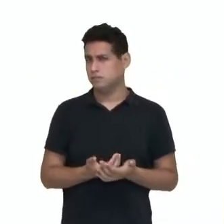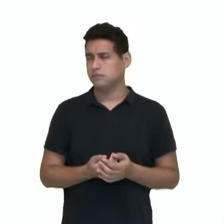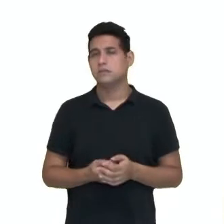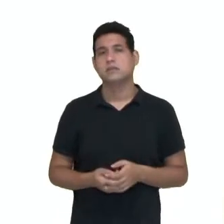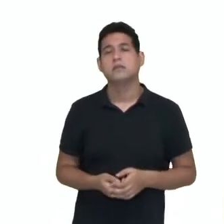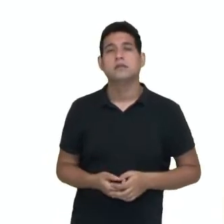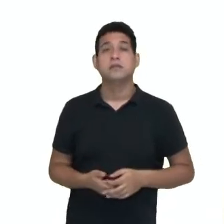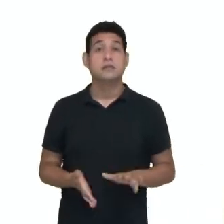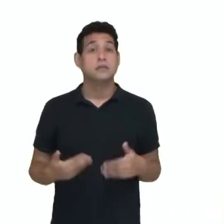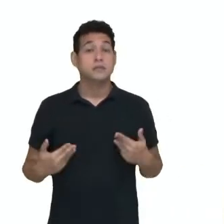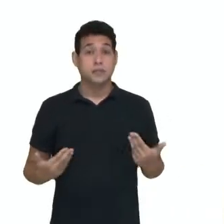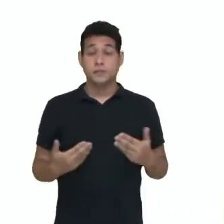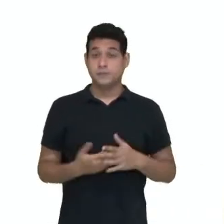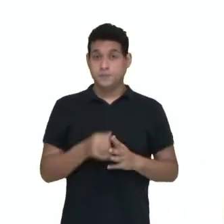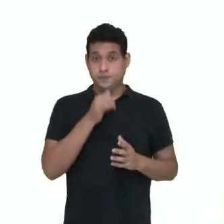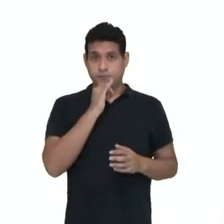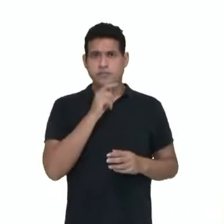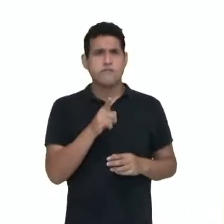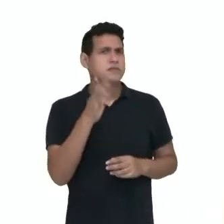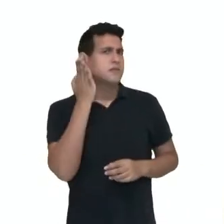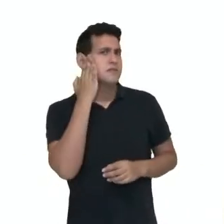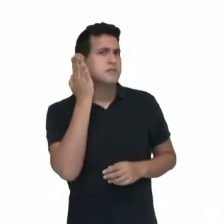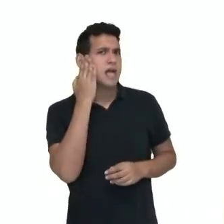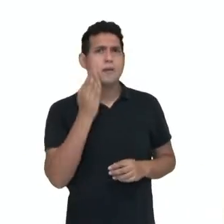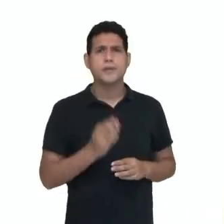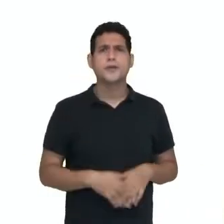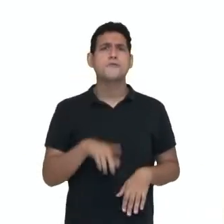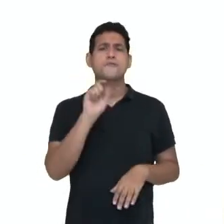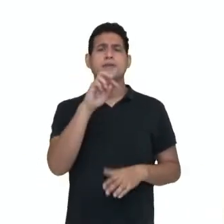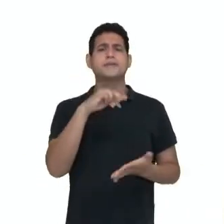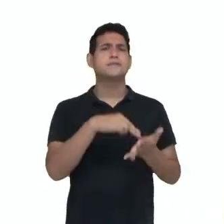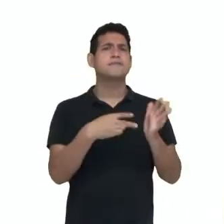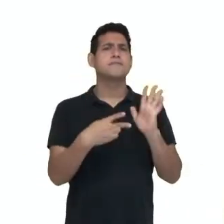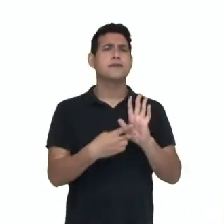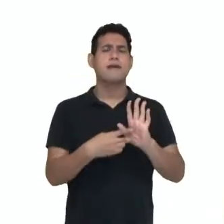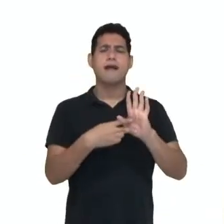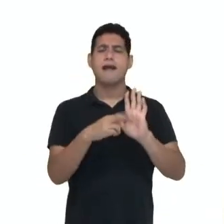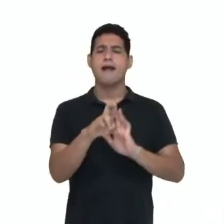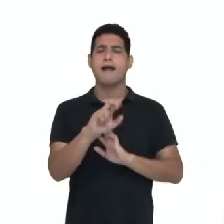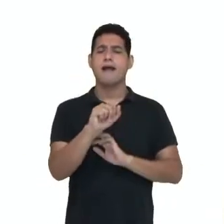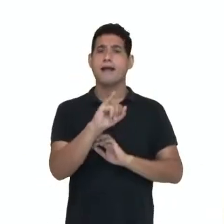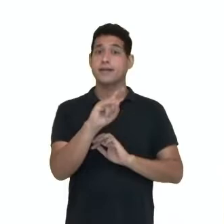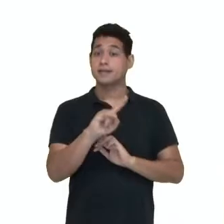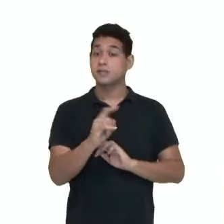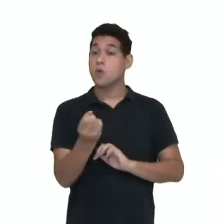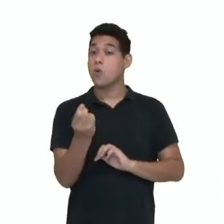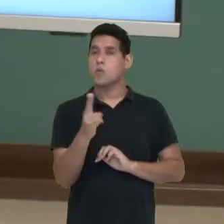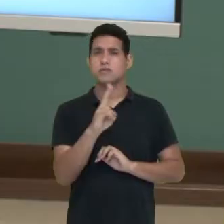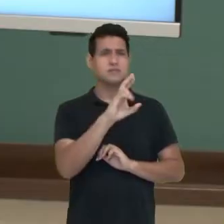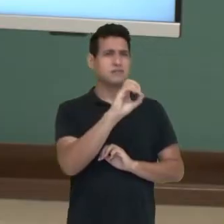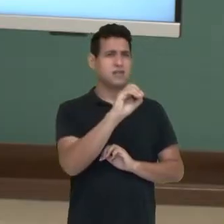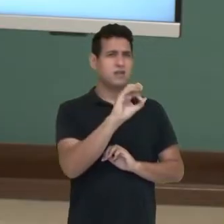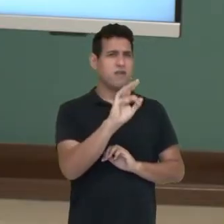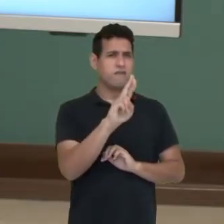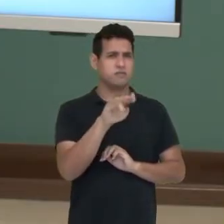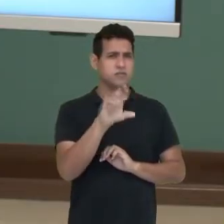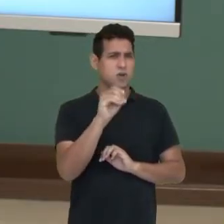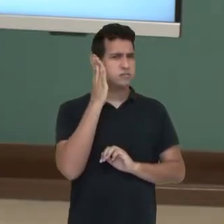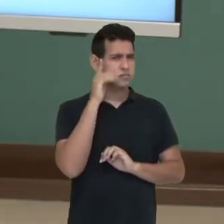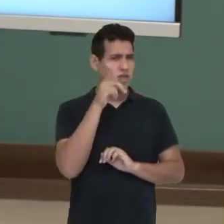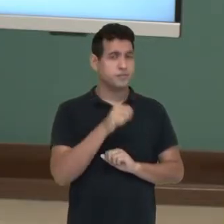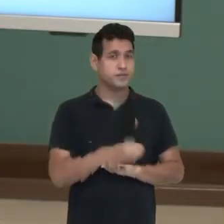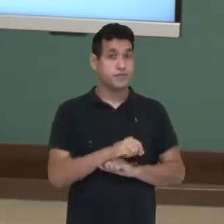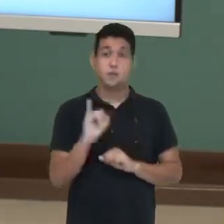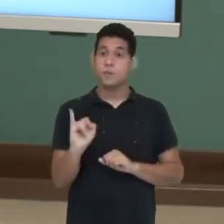né? Você sabe, então, o que é a raiz ou zero de uma função? Então,